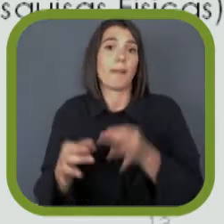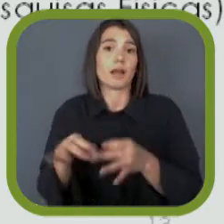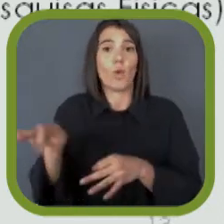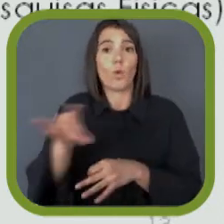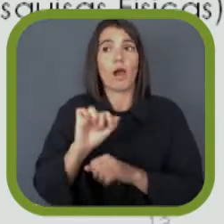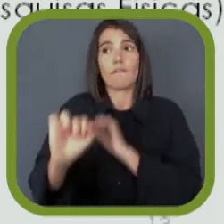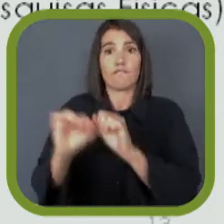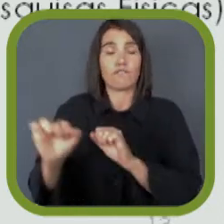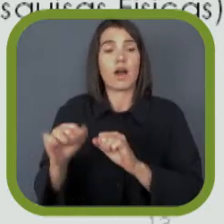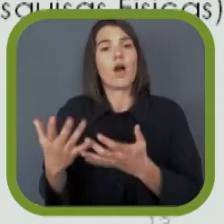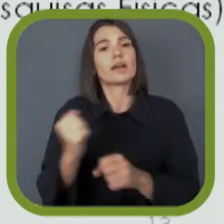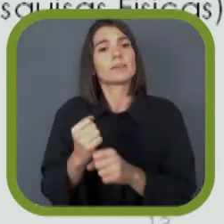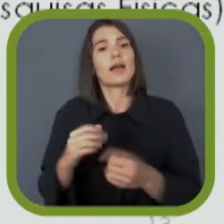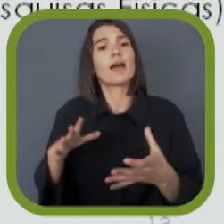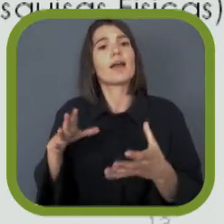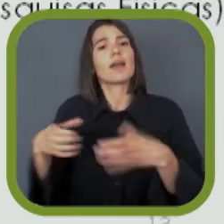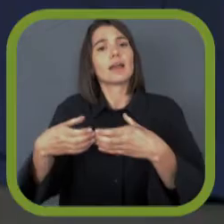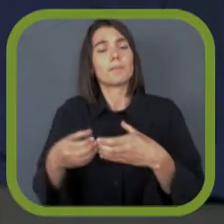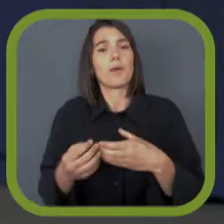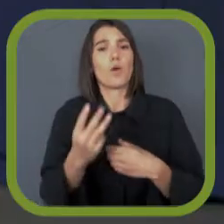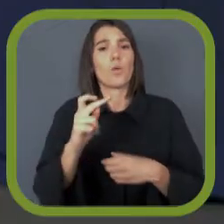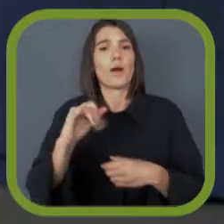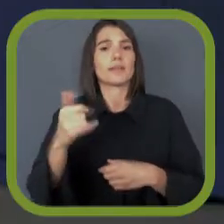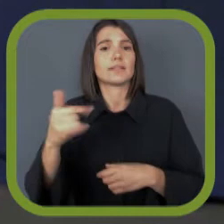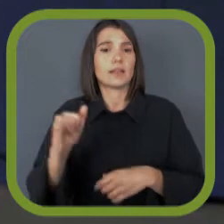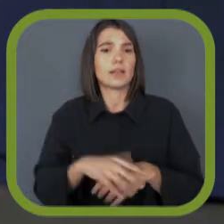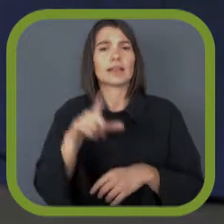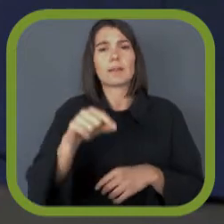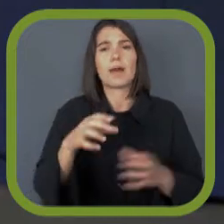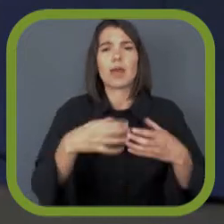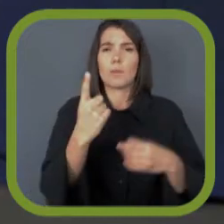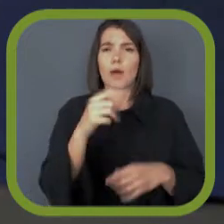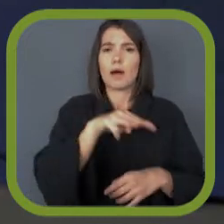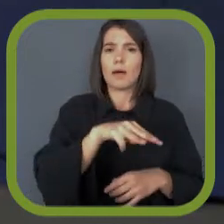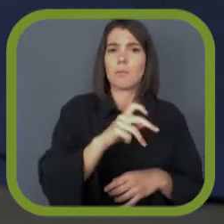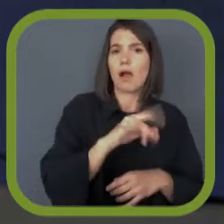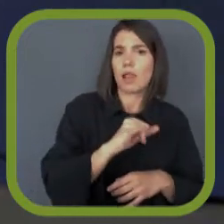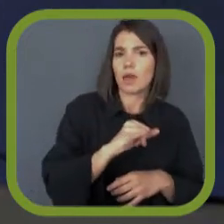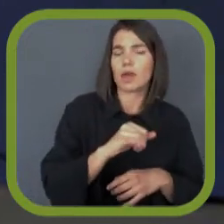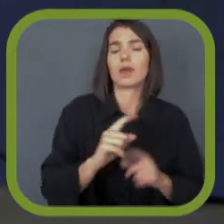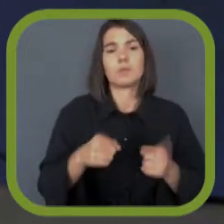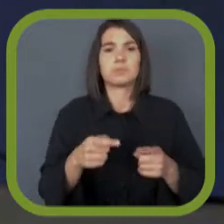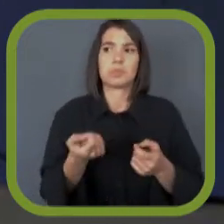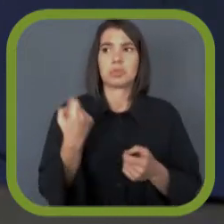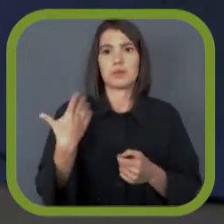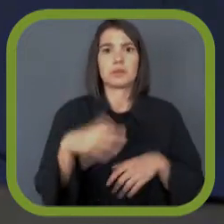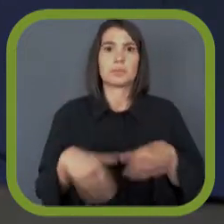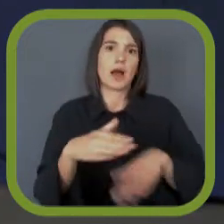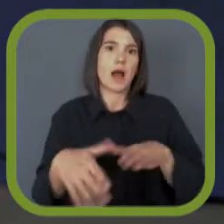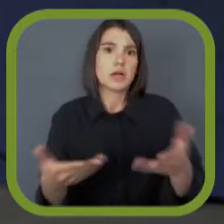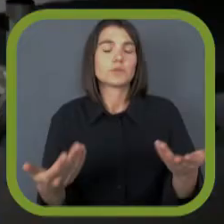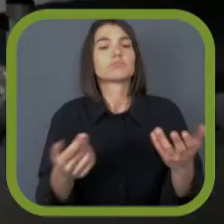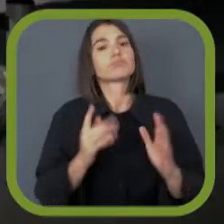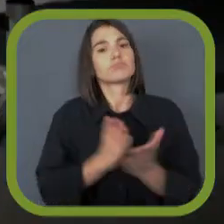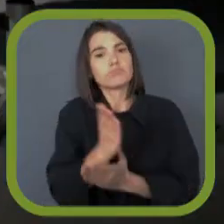máquina localmente. Estamos a trabalhar com uma equipa no Haiti, houve uma outra no Mali também que começou a dar os primeiros passos agora há pouco tempo.